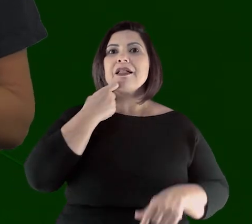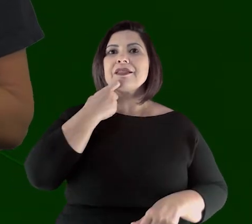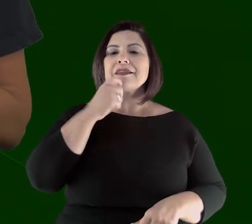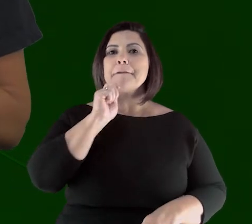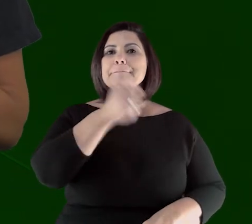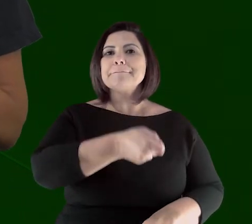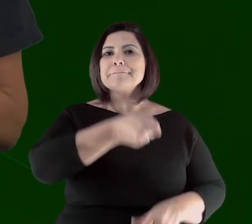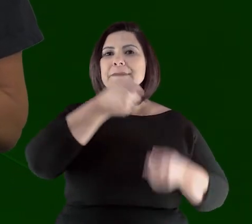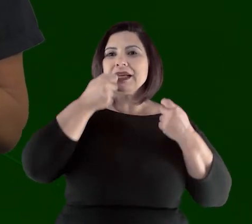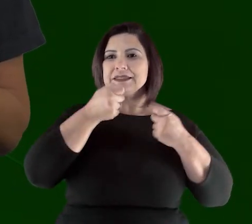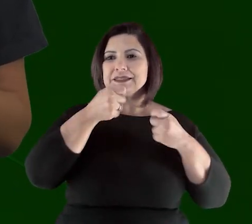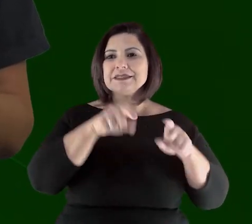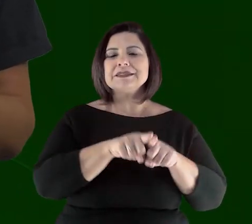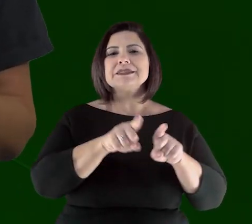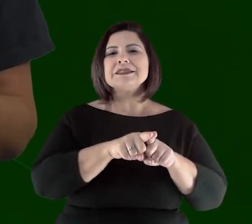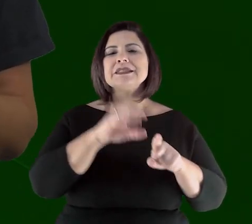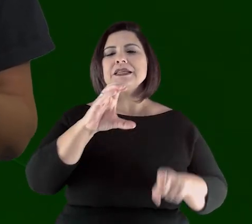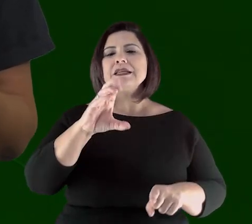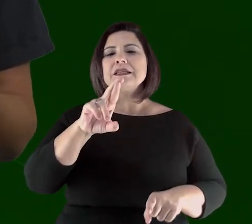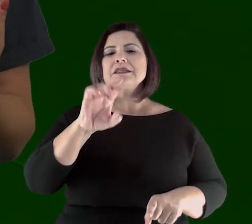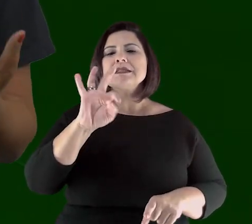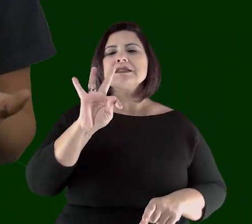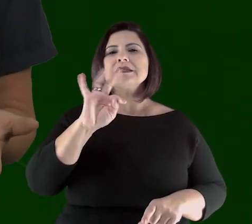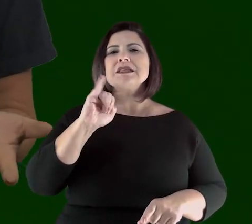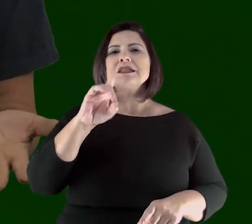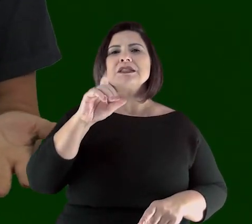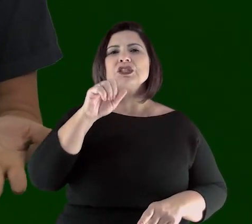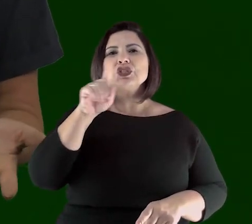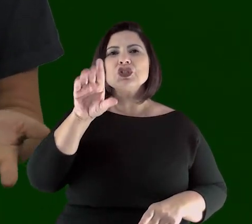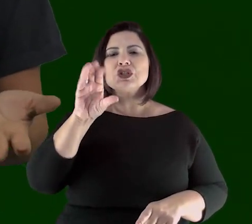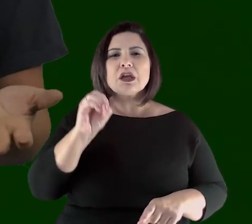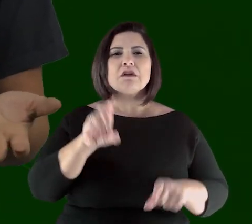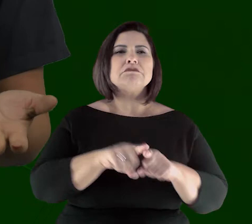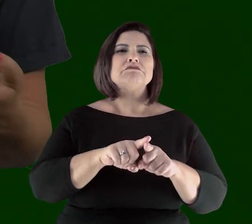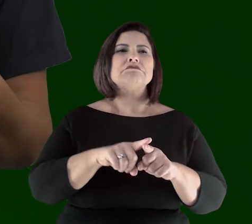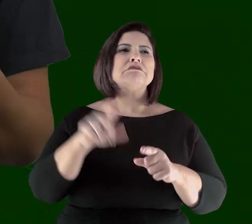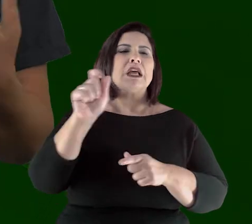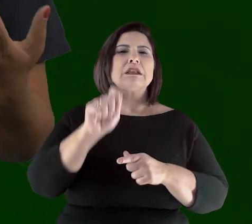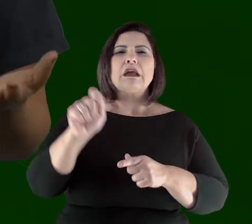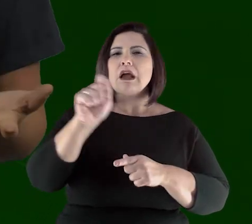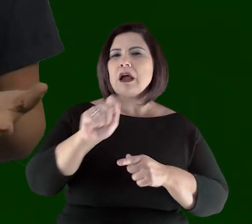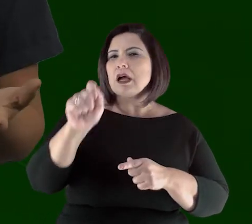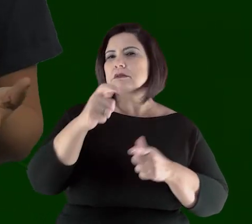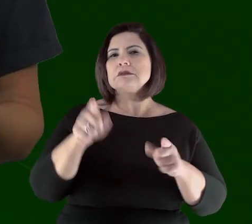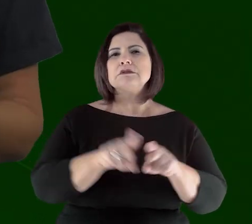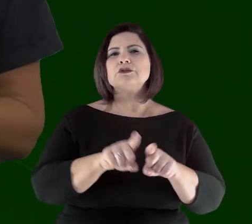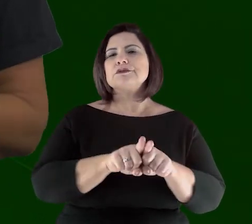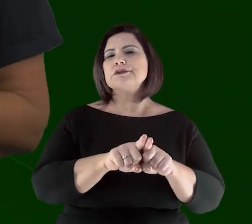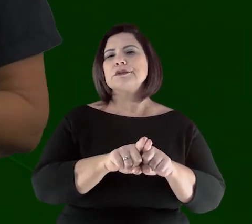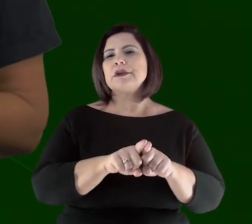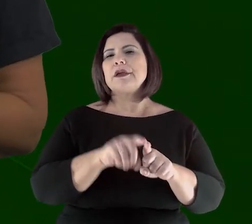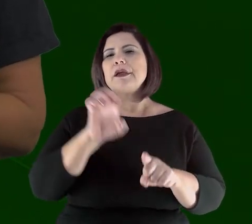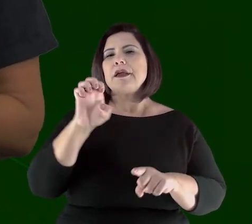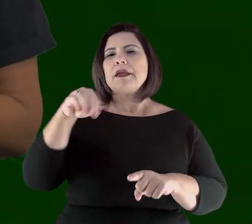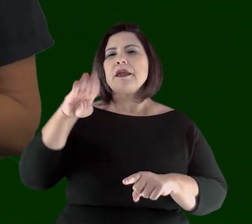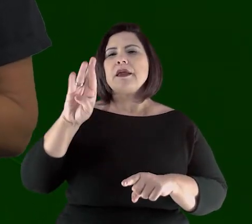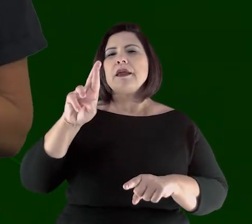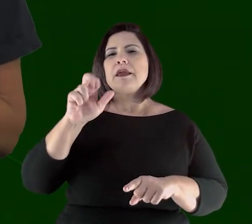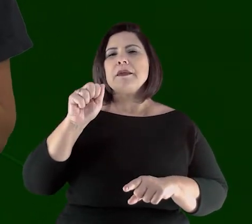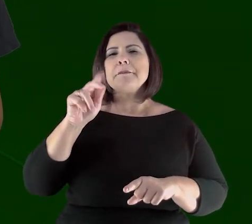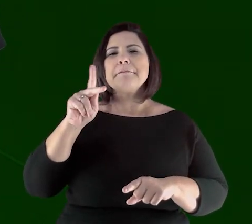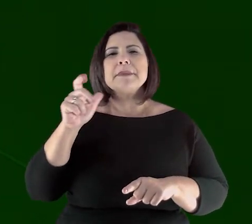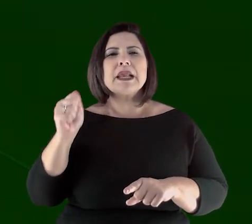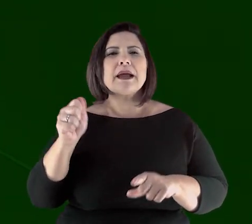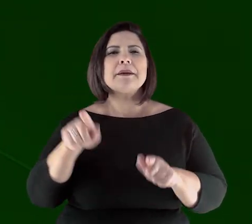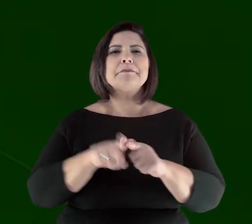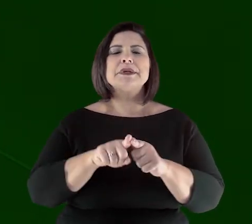um comprovante de que a pessoa mora em uma comunidade rural. ou é pescador, por exemplo. E para isso, nós